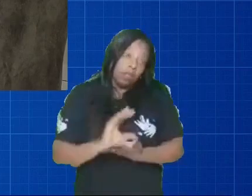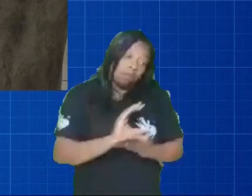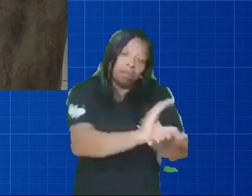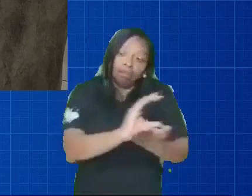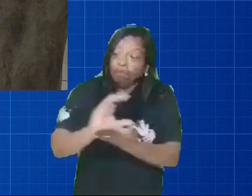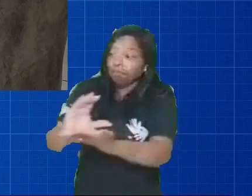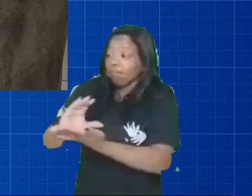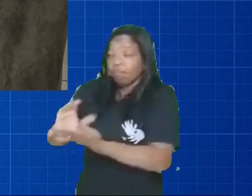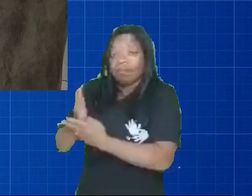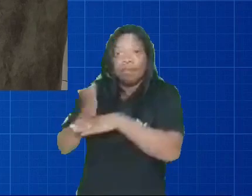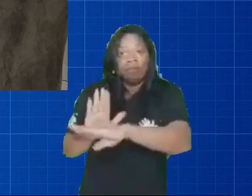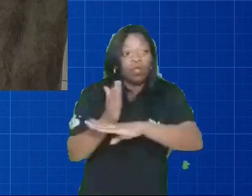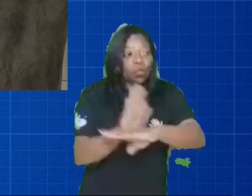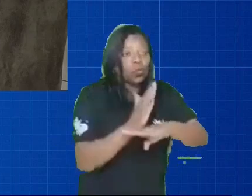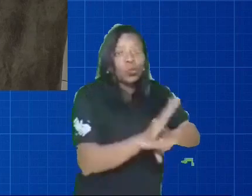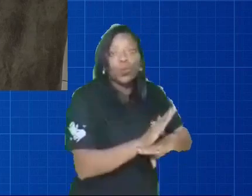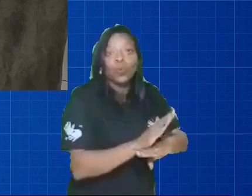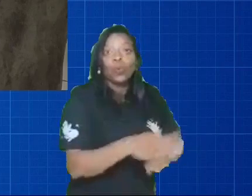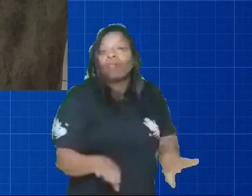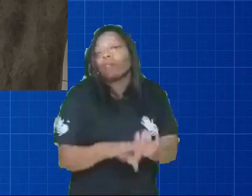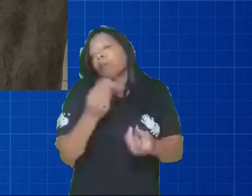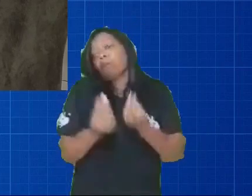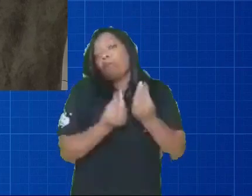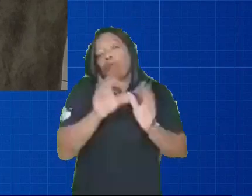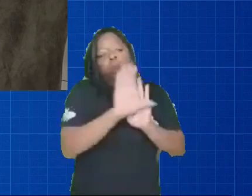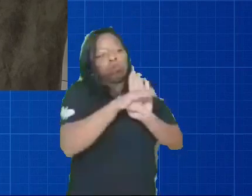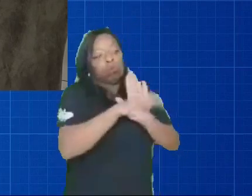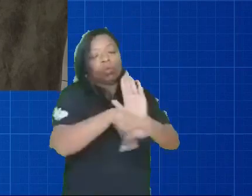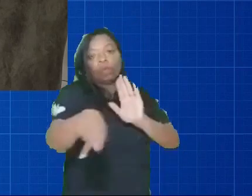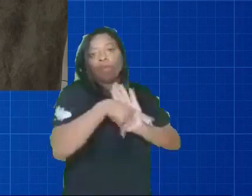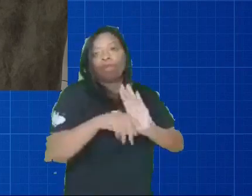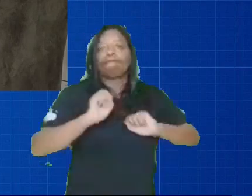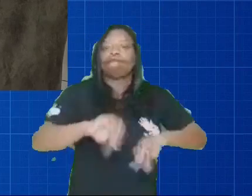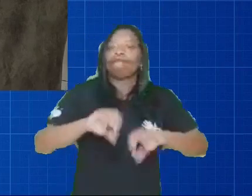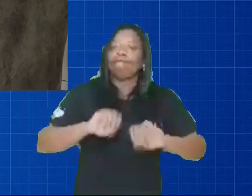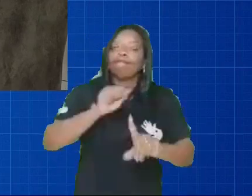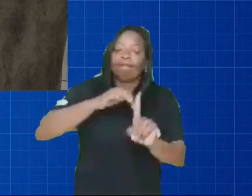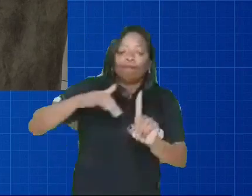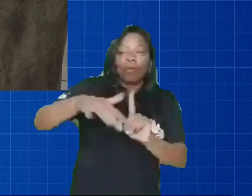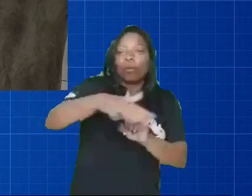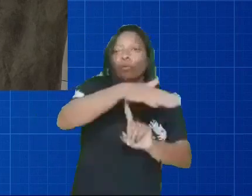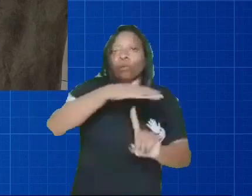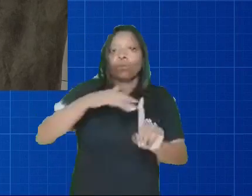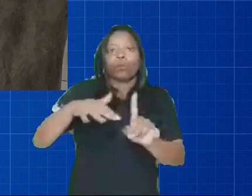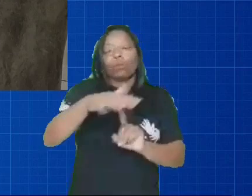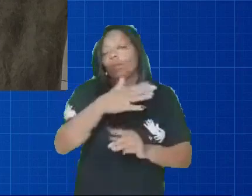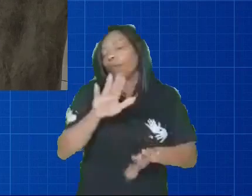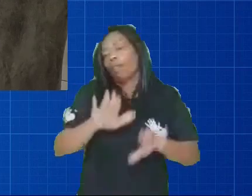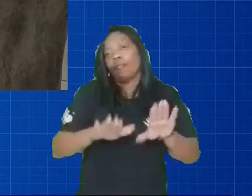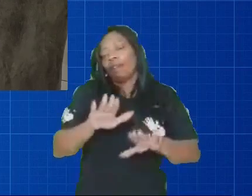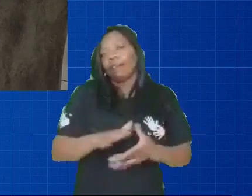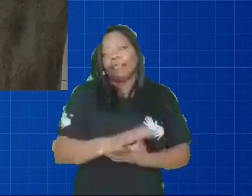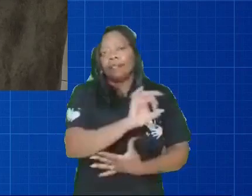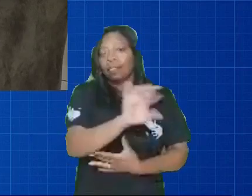de que educação ambiental nós estamos falando. Então, são fatores que é um processo educativo, ele acontece gradualmente. Mas, assim, nós temos a